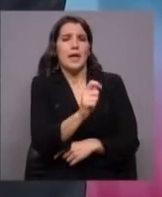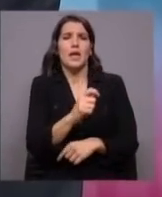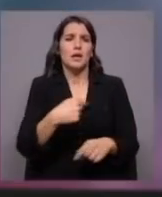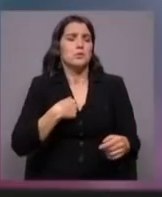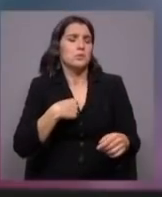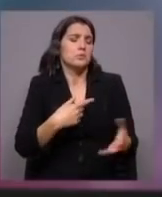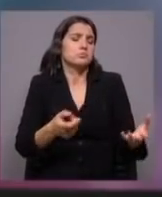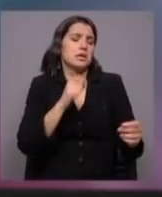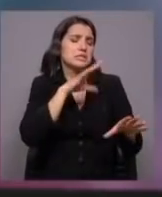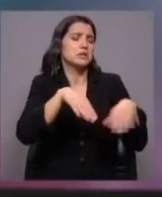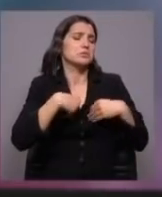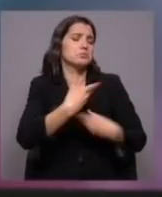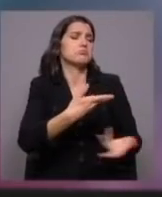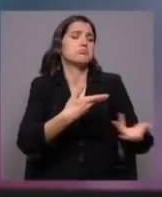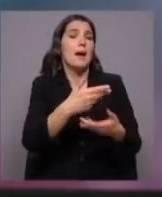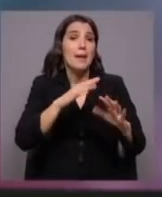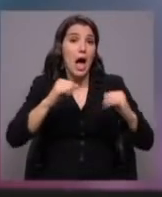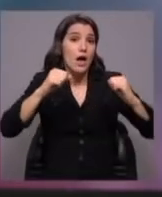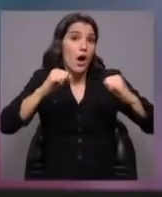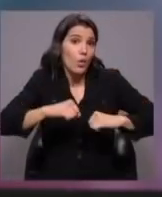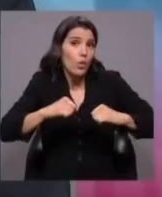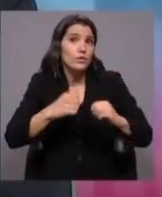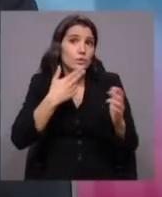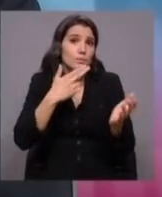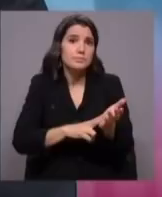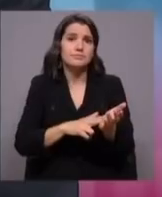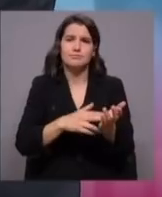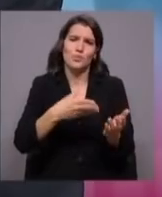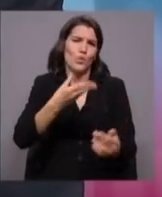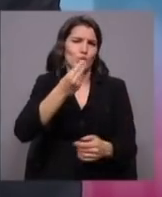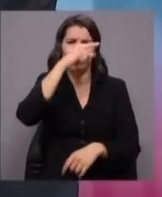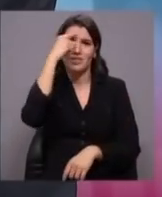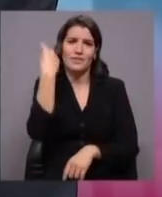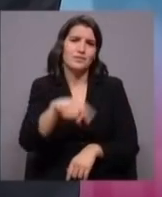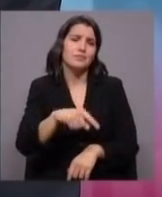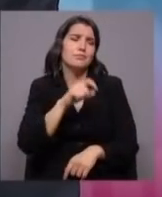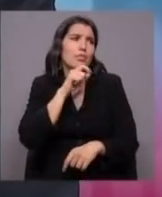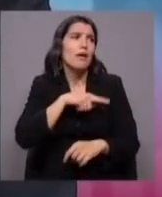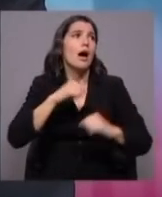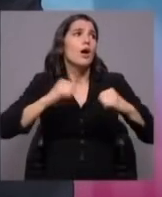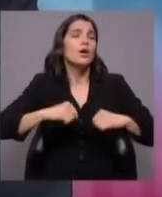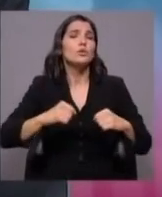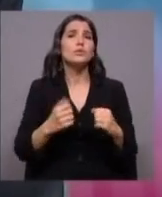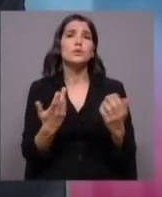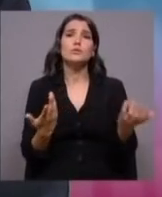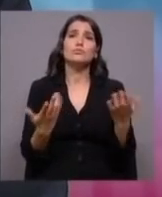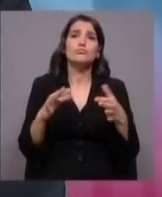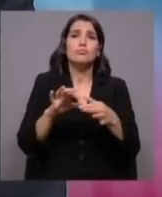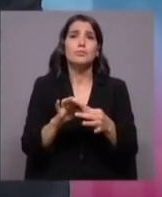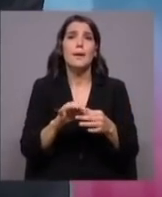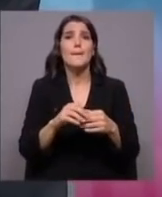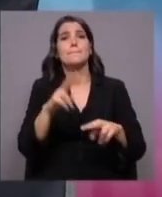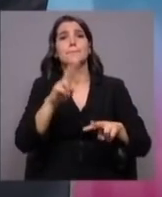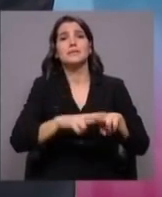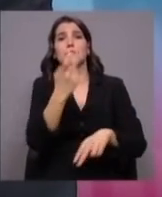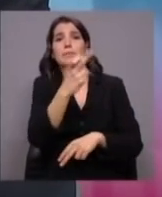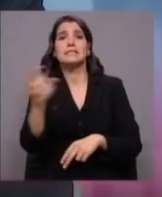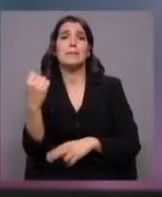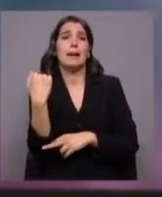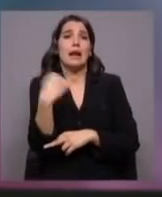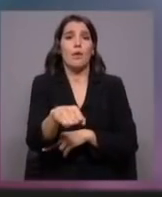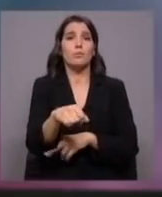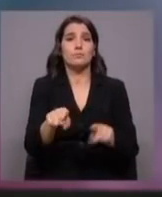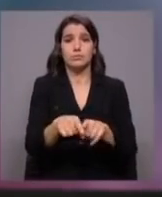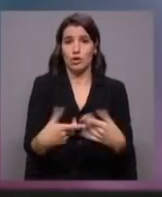posso negociar com o Bloco de Esquerda, mas chegarmos a um entendimento é muito, muito difícil. Nós podemos chegar a entendimento... sobre o não à prisão perpétua, por exemplo, como ainda